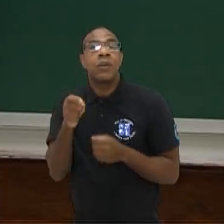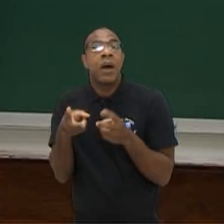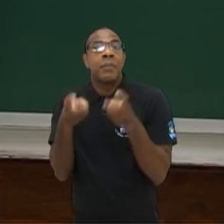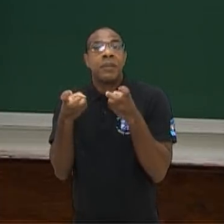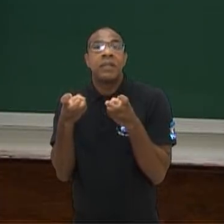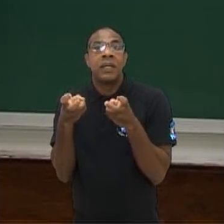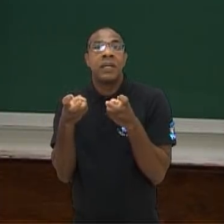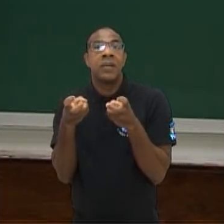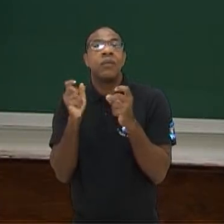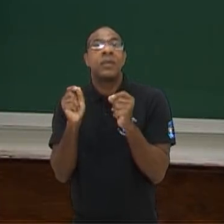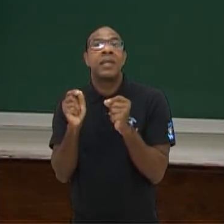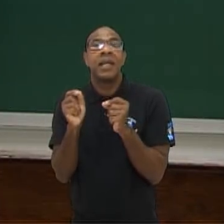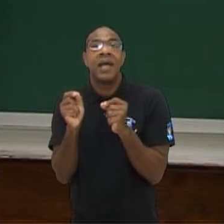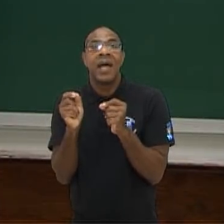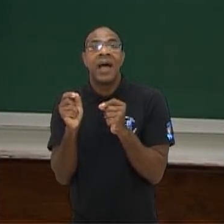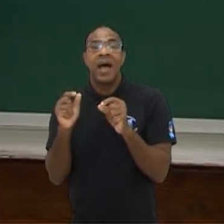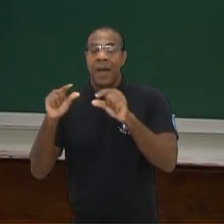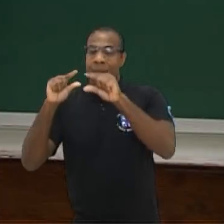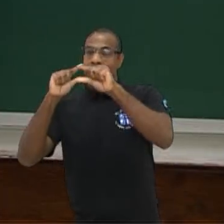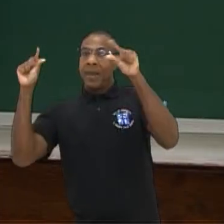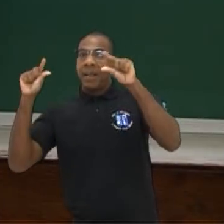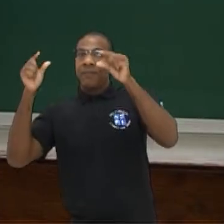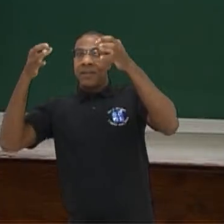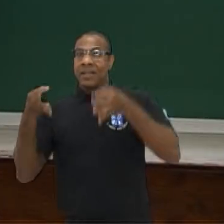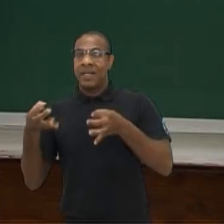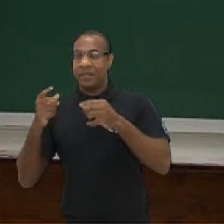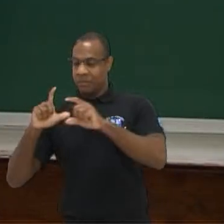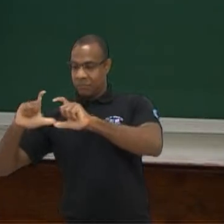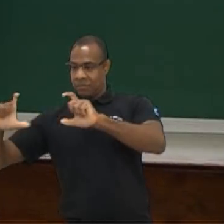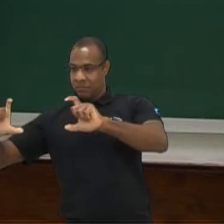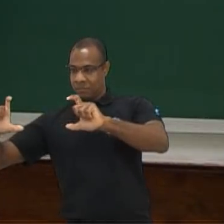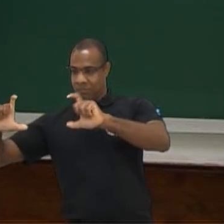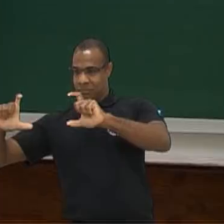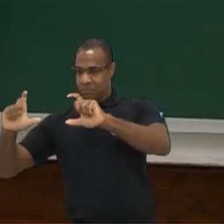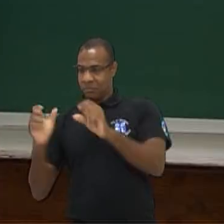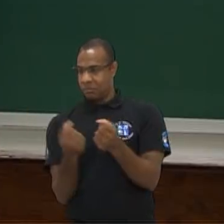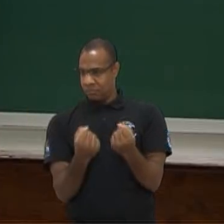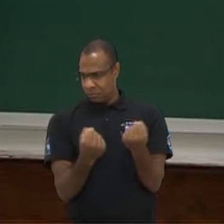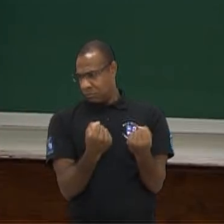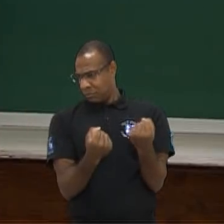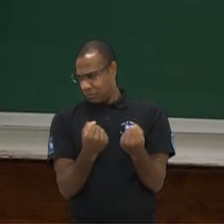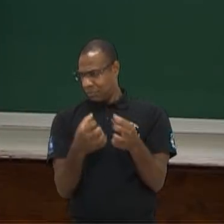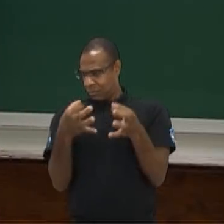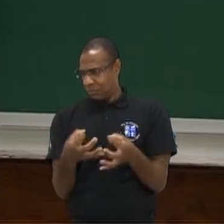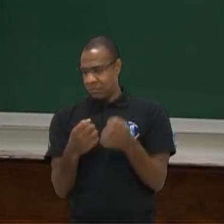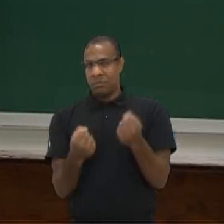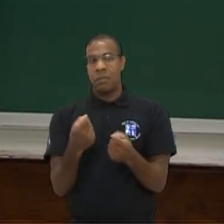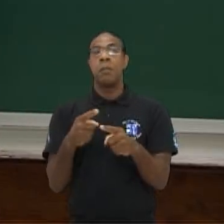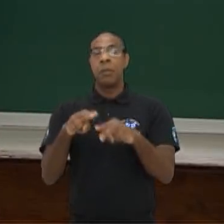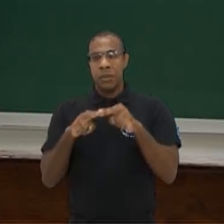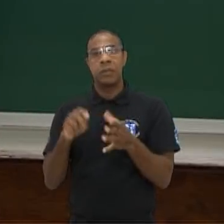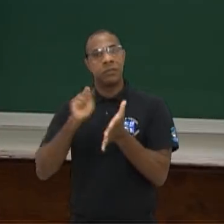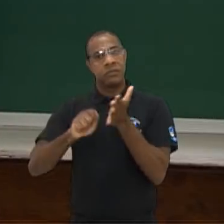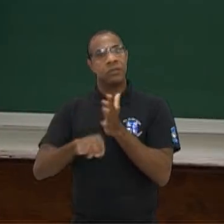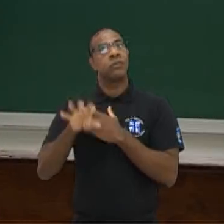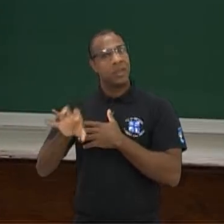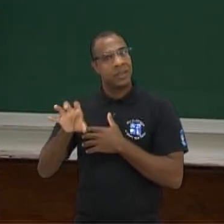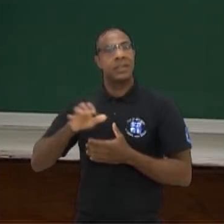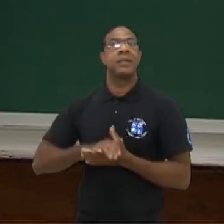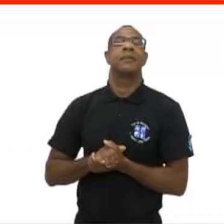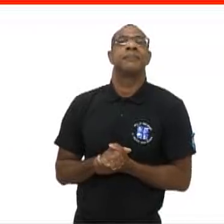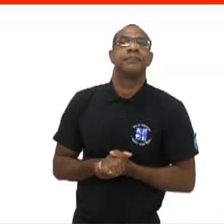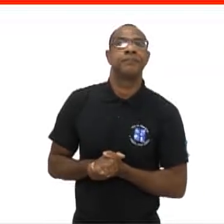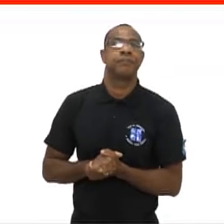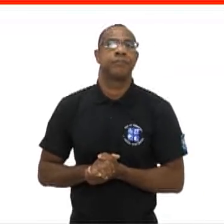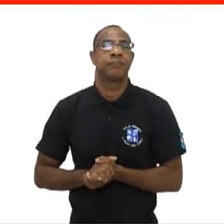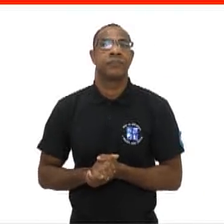a palavra ambulância escrita da maneira adequada. Então, esse é o contexto, por isso é escrito dessa maneira, ok? Então, vamos avançar